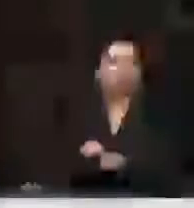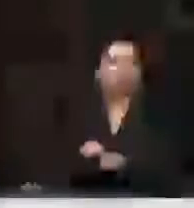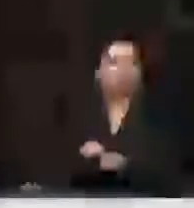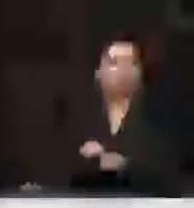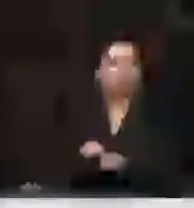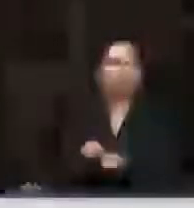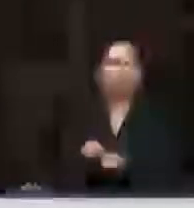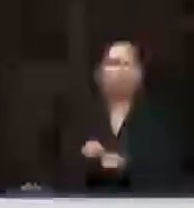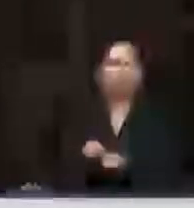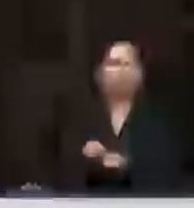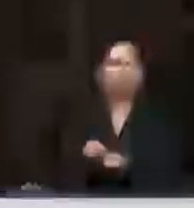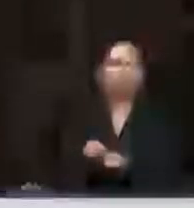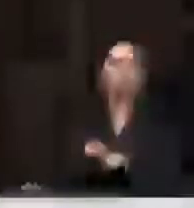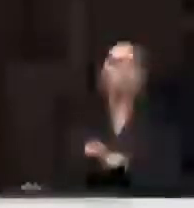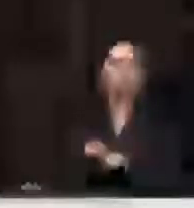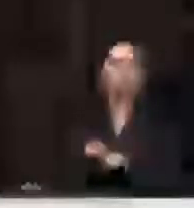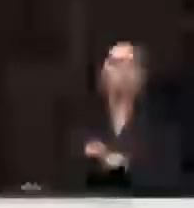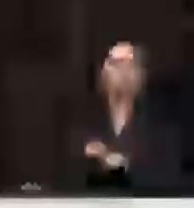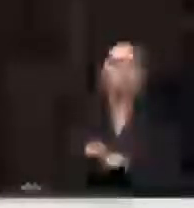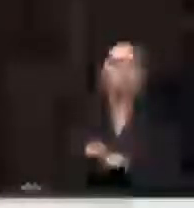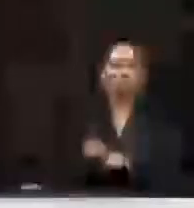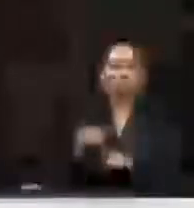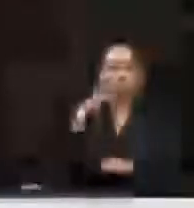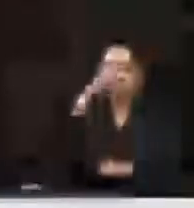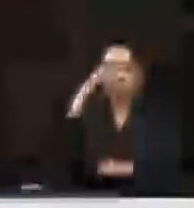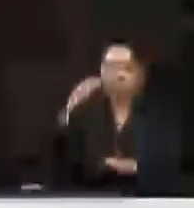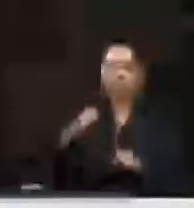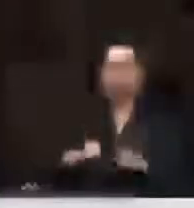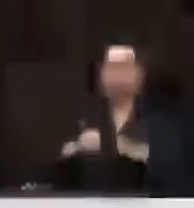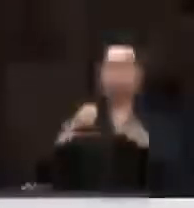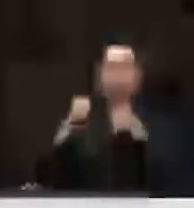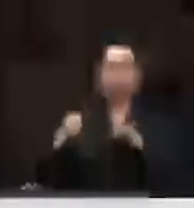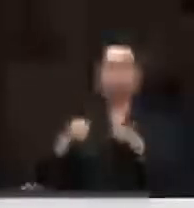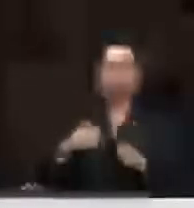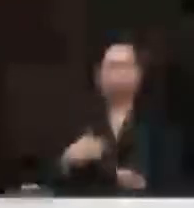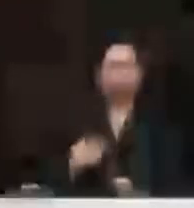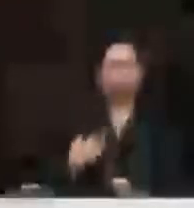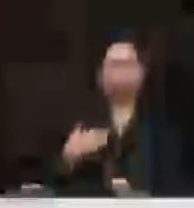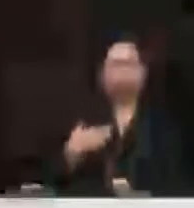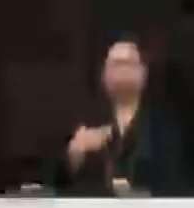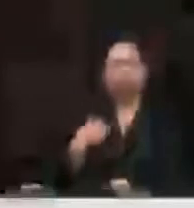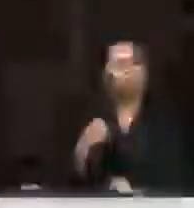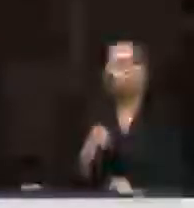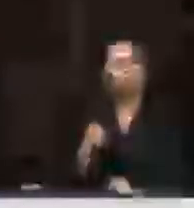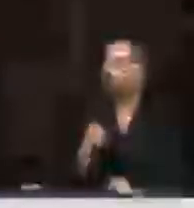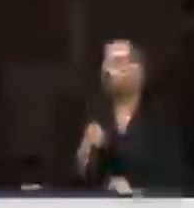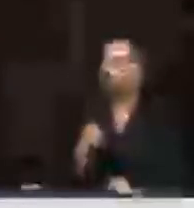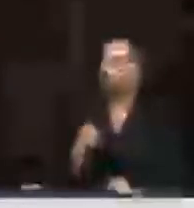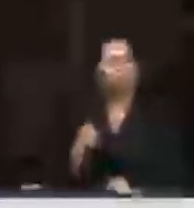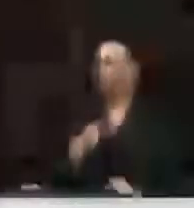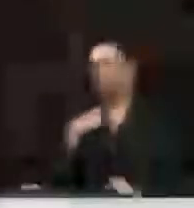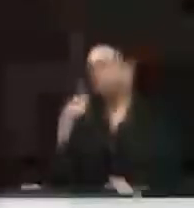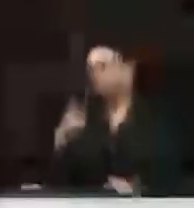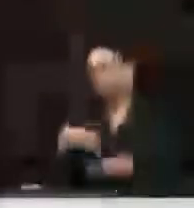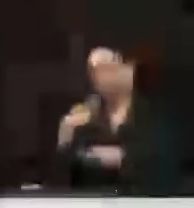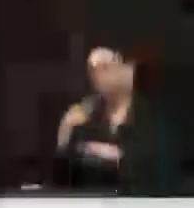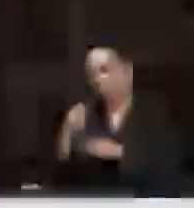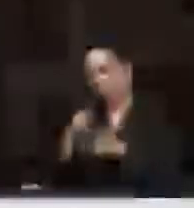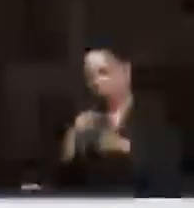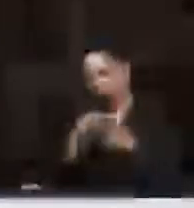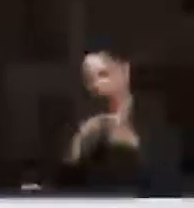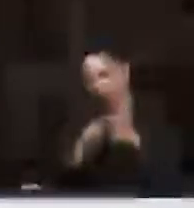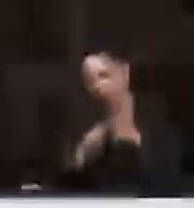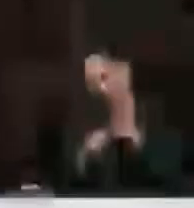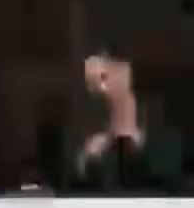se destacou nessa luta. Eu poderia, senhor presidente, citar inúmeros